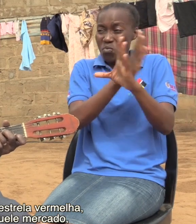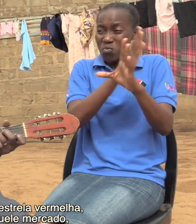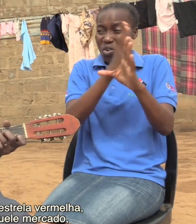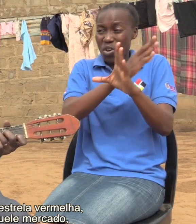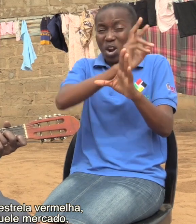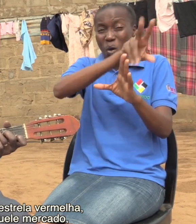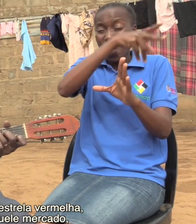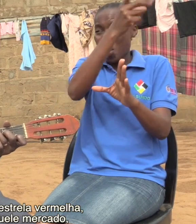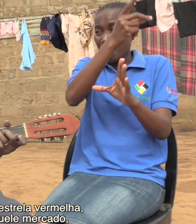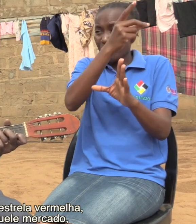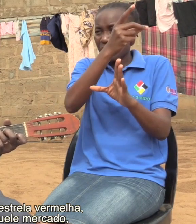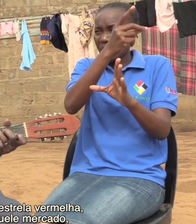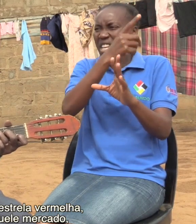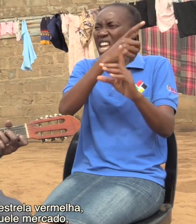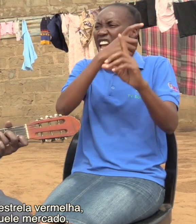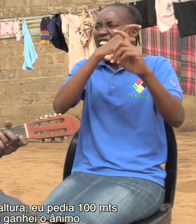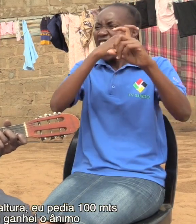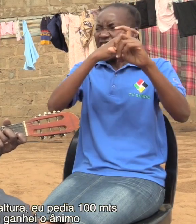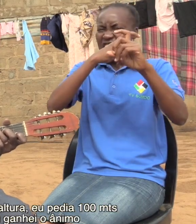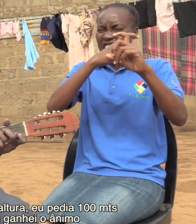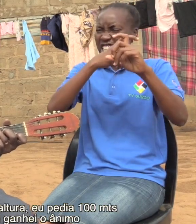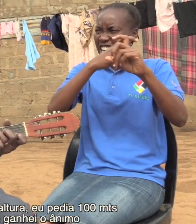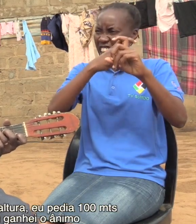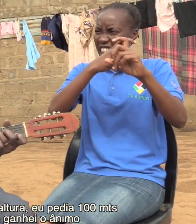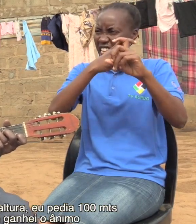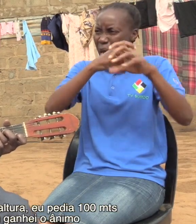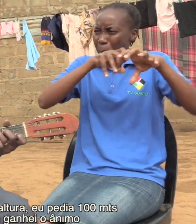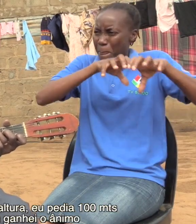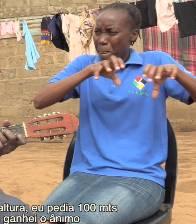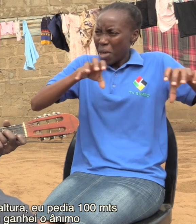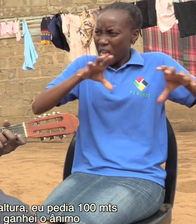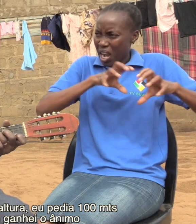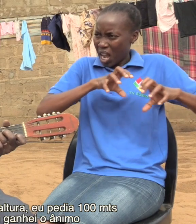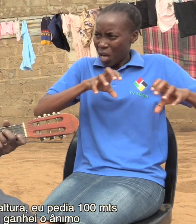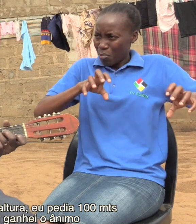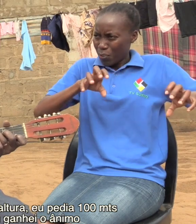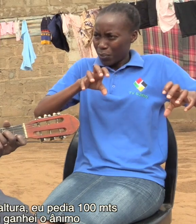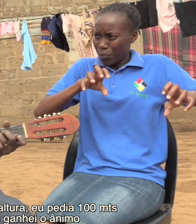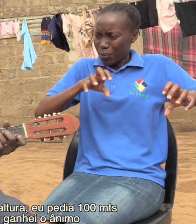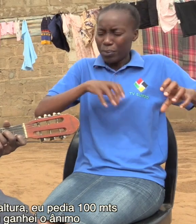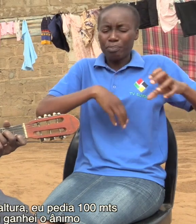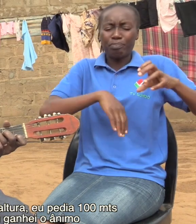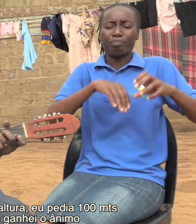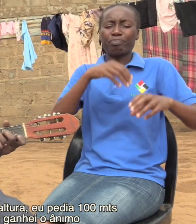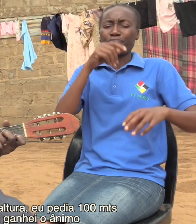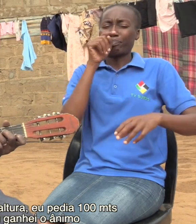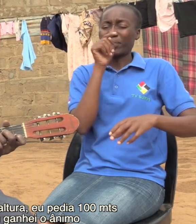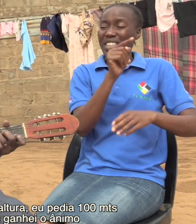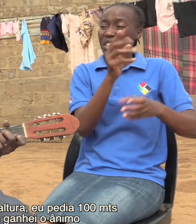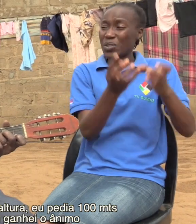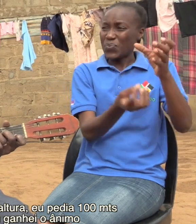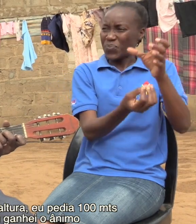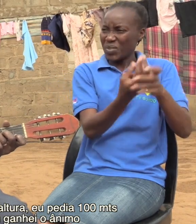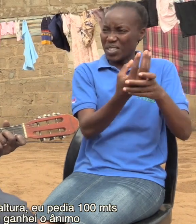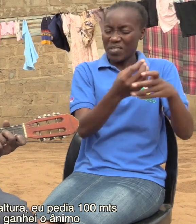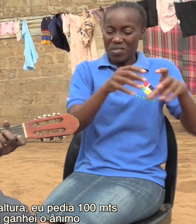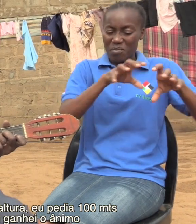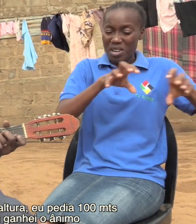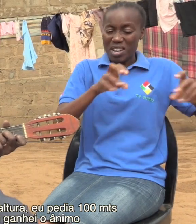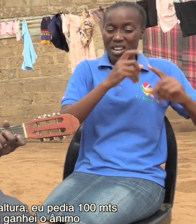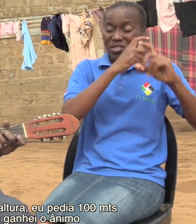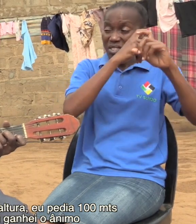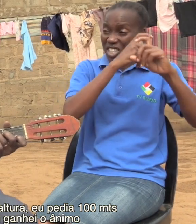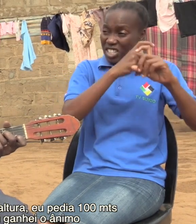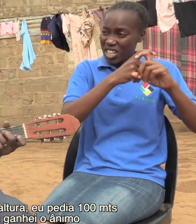acabou de nascer aquele mercado, fui no Estrela Vermelha, e nessa altura,